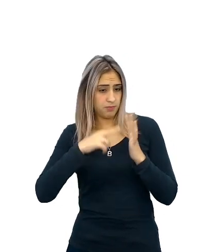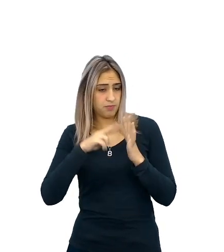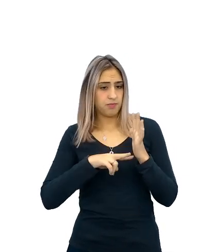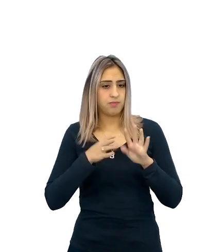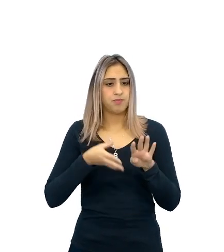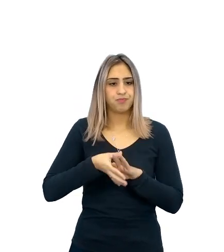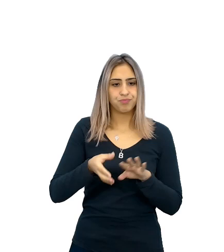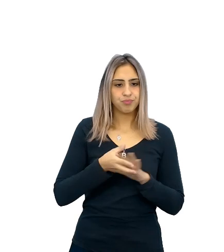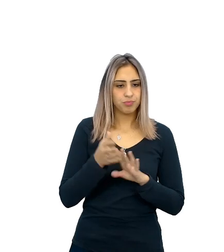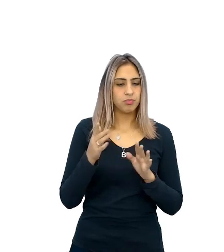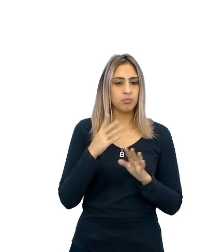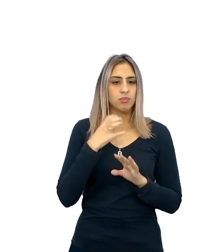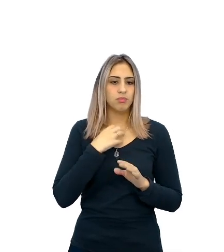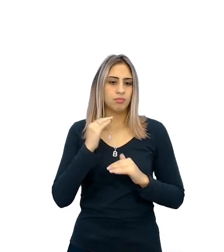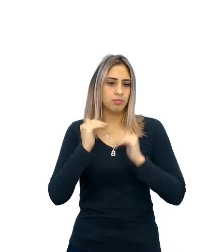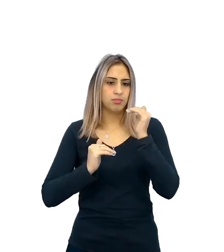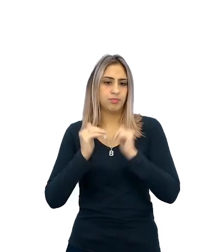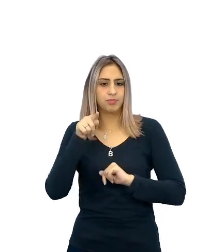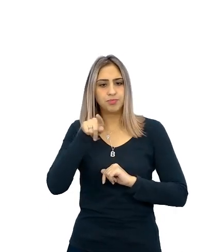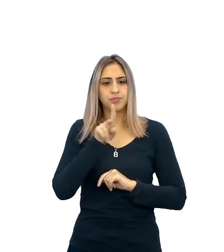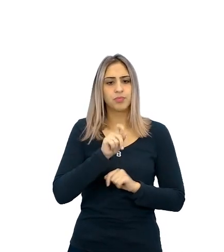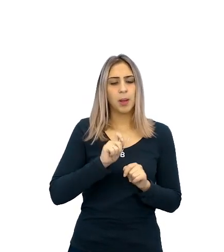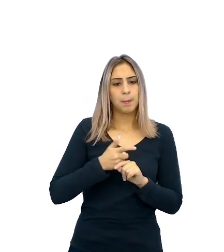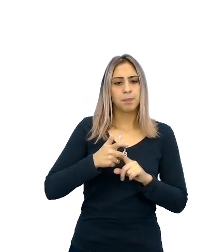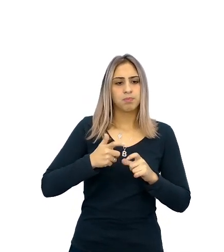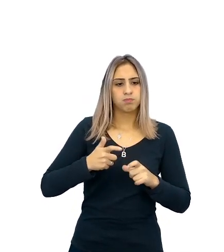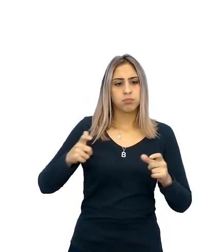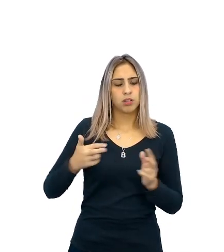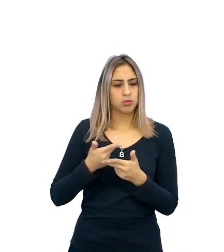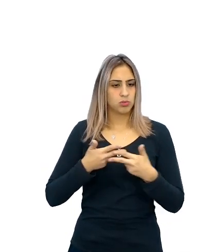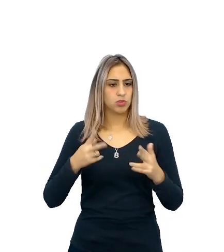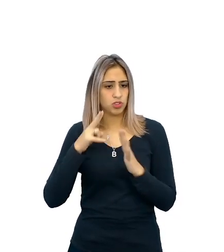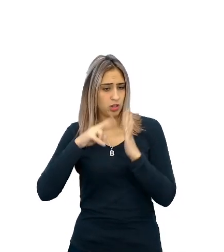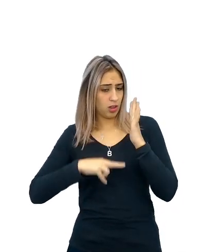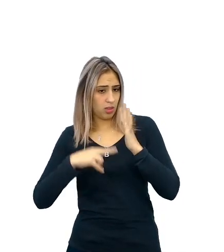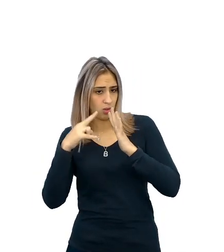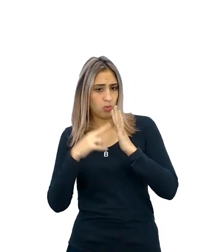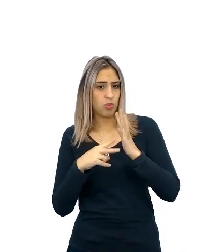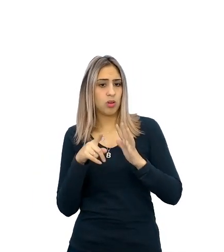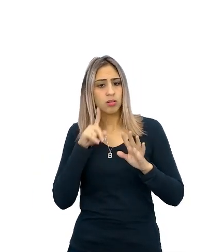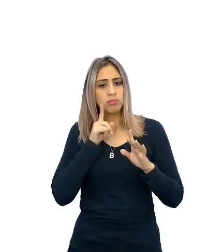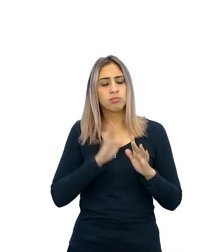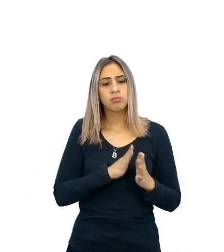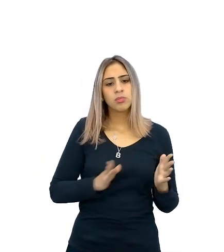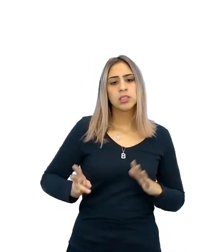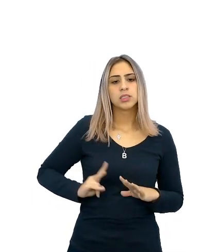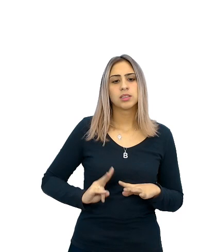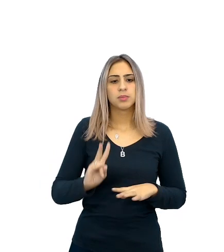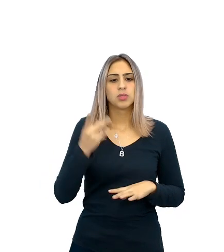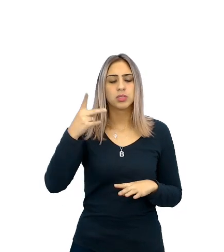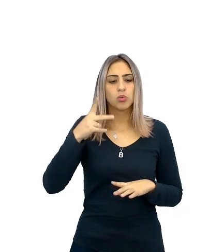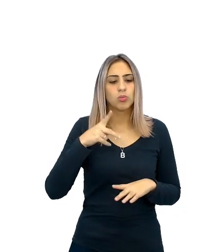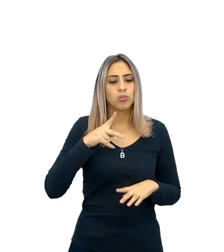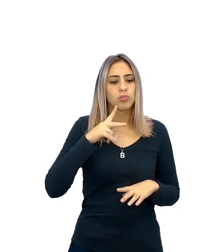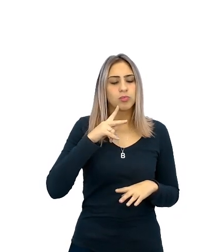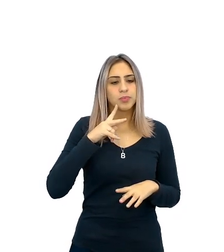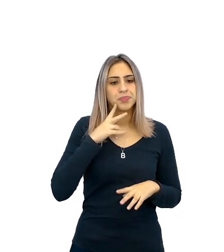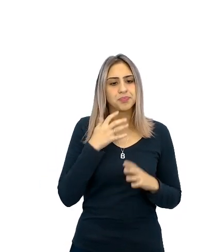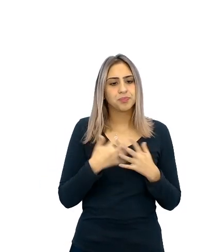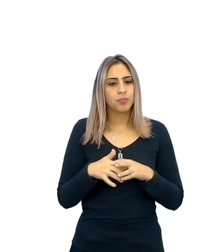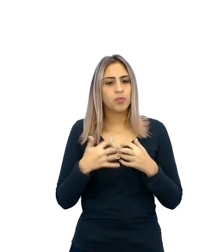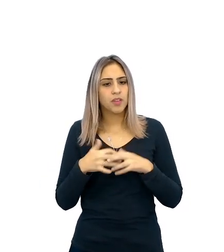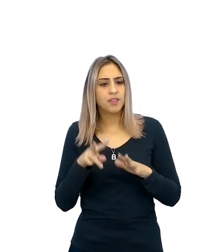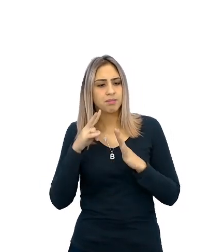se consolida à medida que ele vai ampliando seu repertório de leitura e, consequentemente, seu repertório